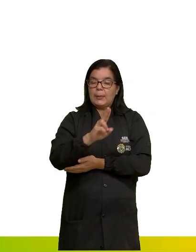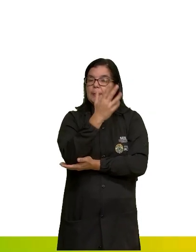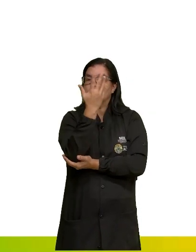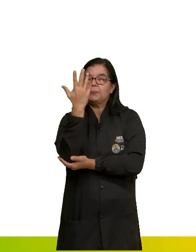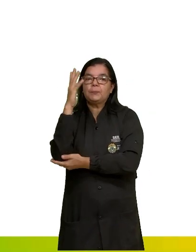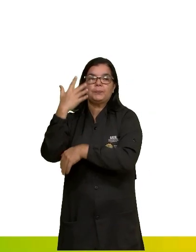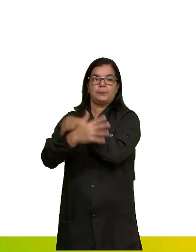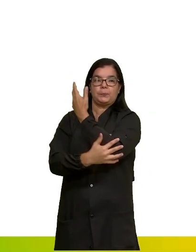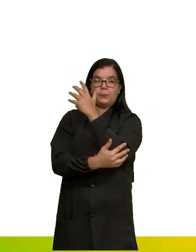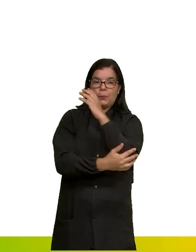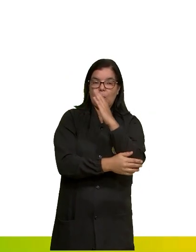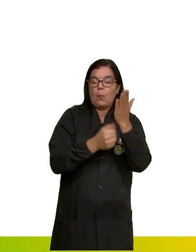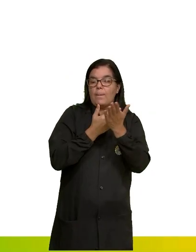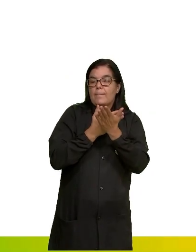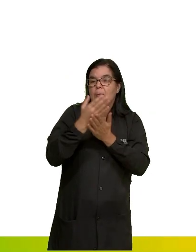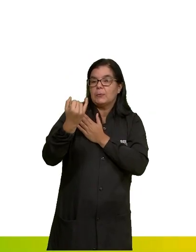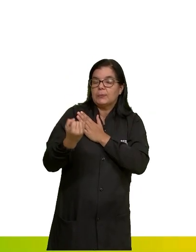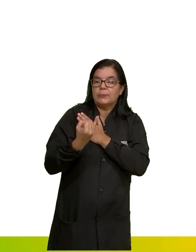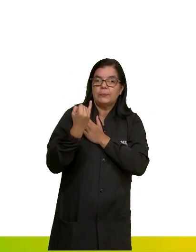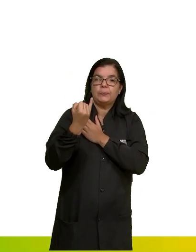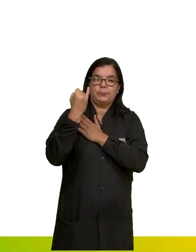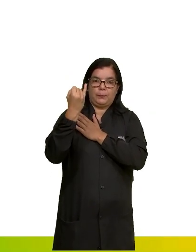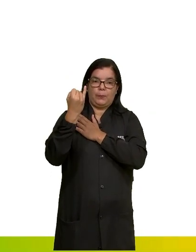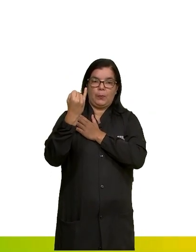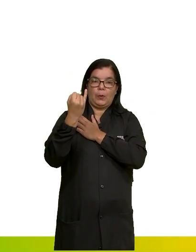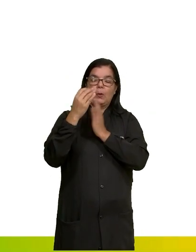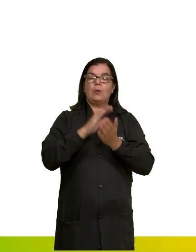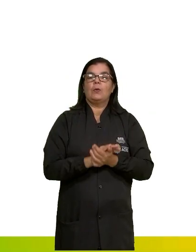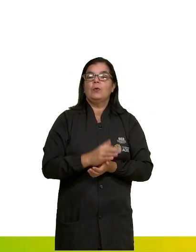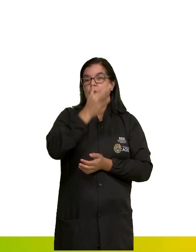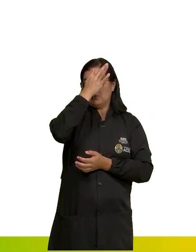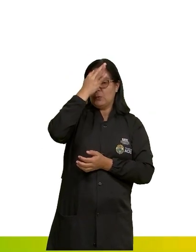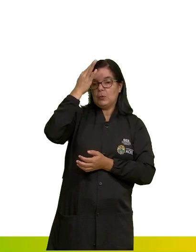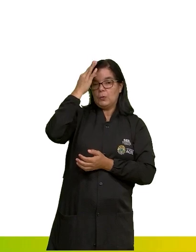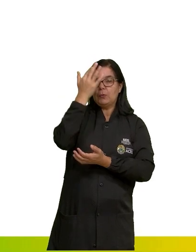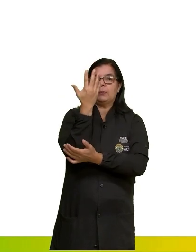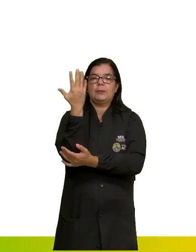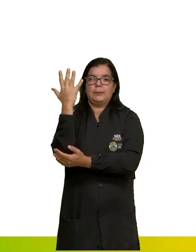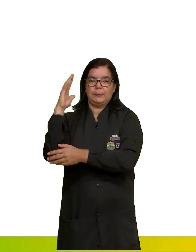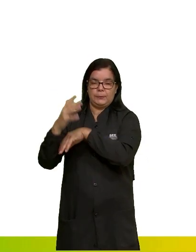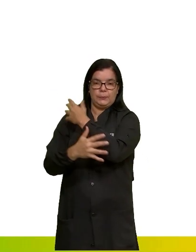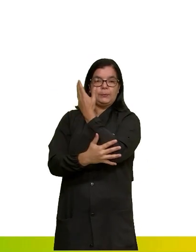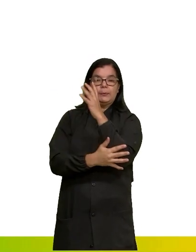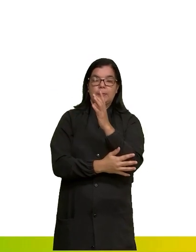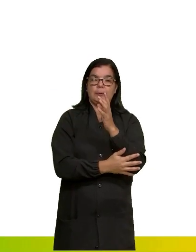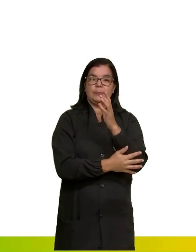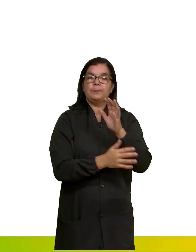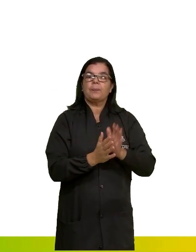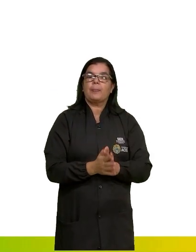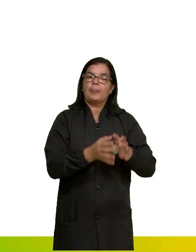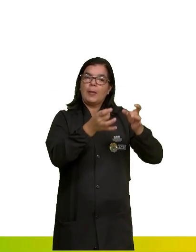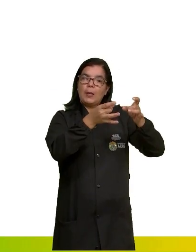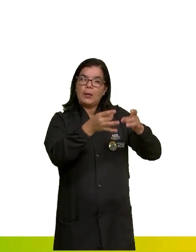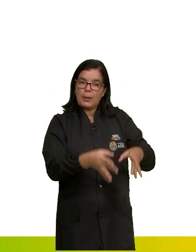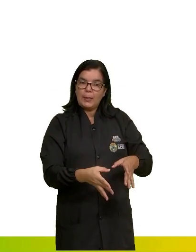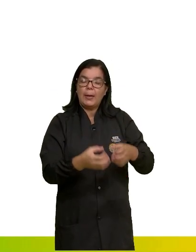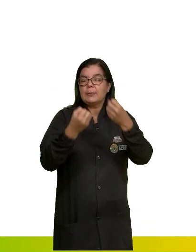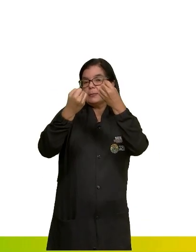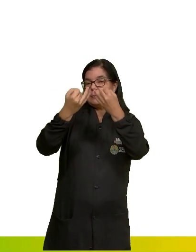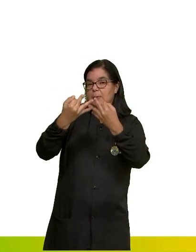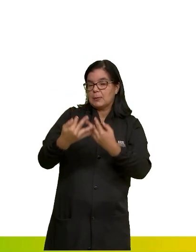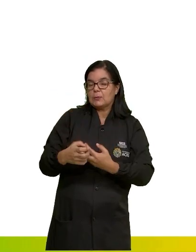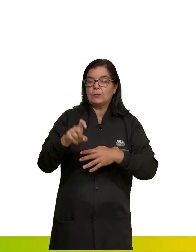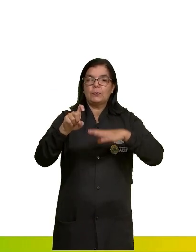utilizando a natureza como princípio fundamental. Os filósofos da natureza abandonaram